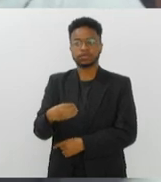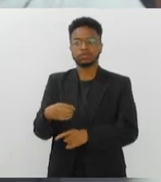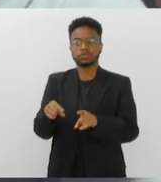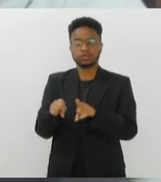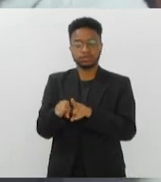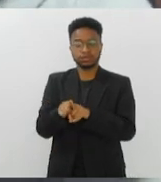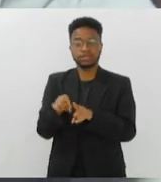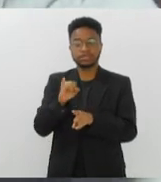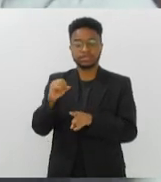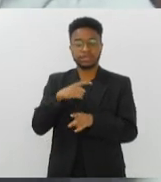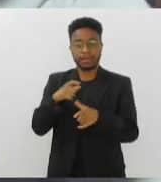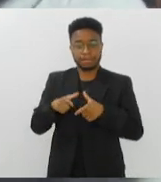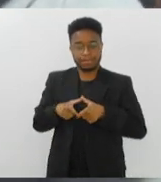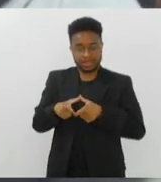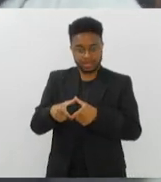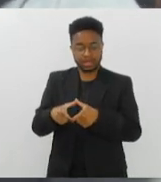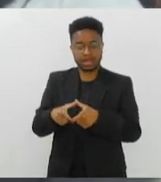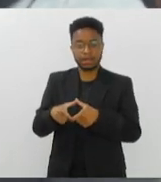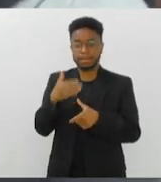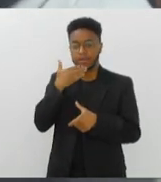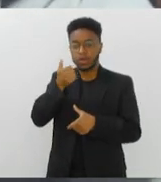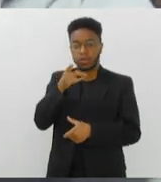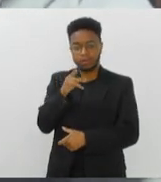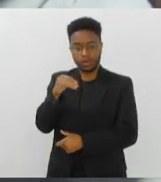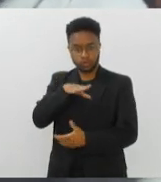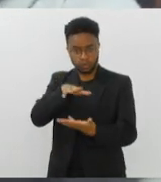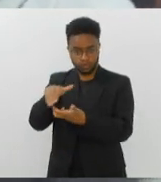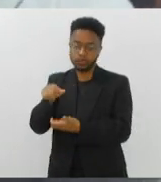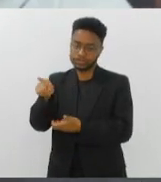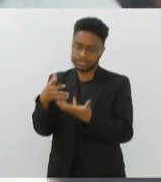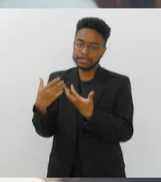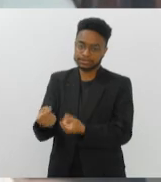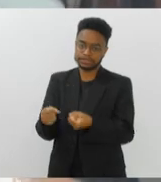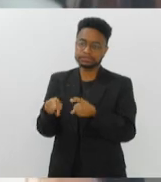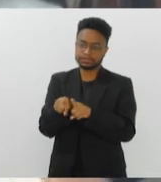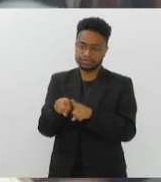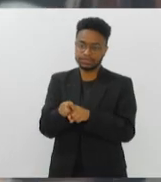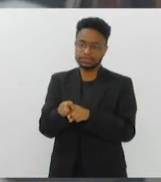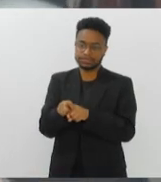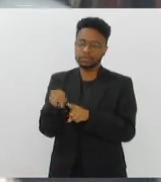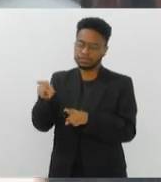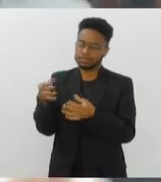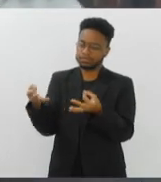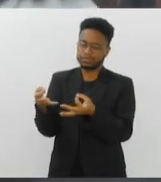uma medalha de melhor pai do mundo, com certeza você também a levaria, porque